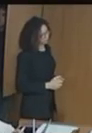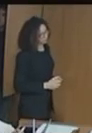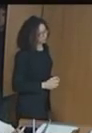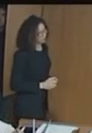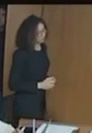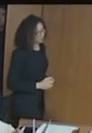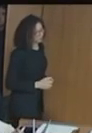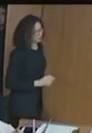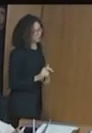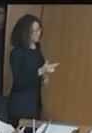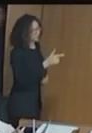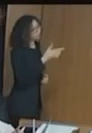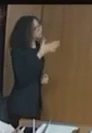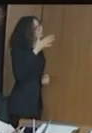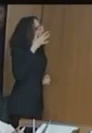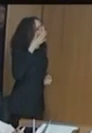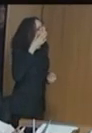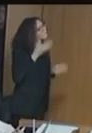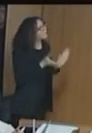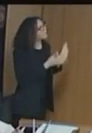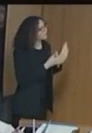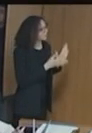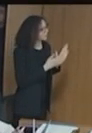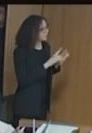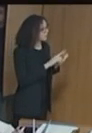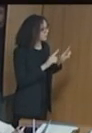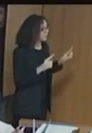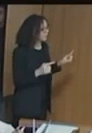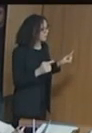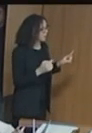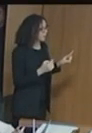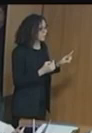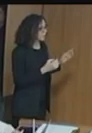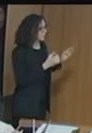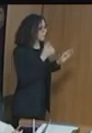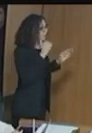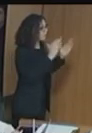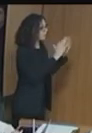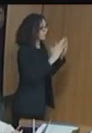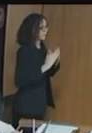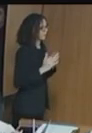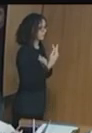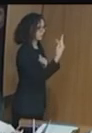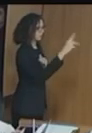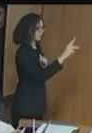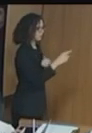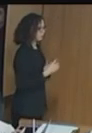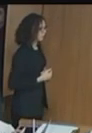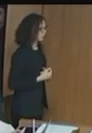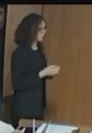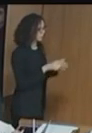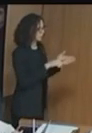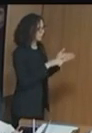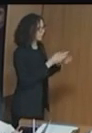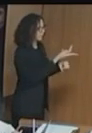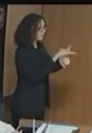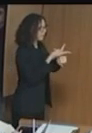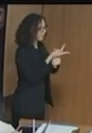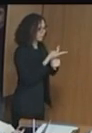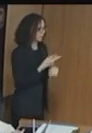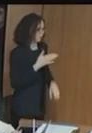Não tenho provas, mas supostamente uma vizinha sua me procurou para